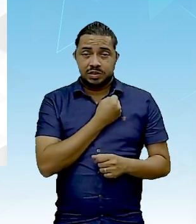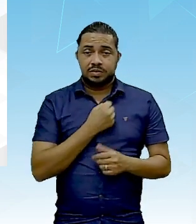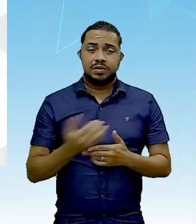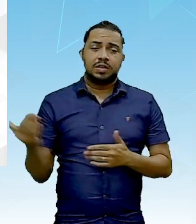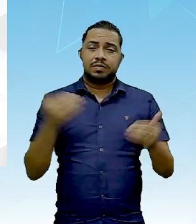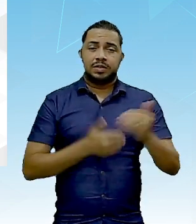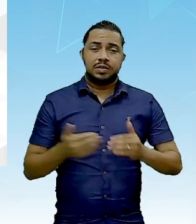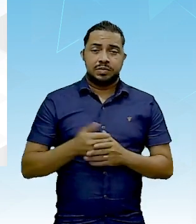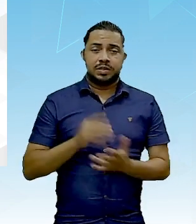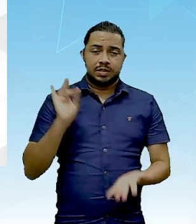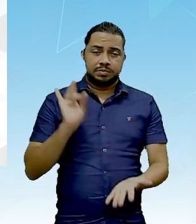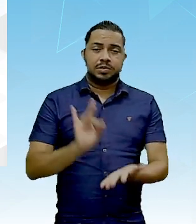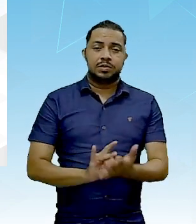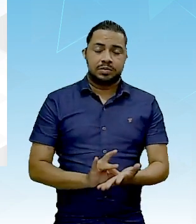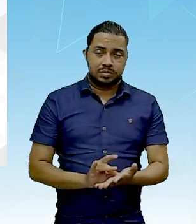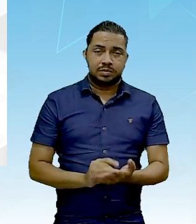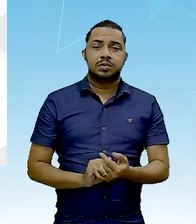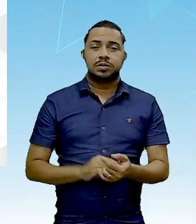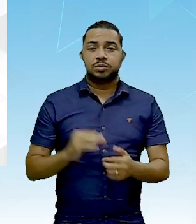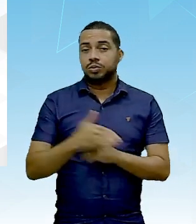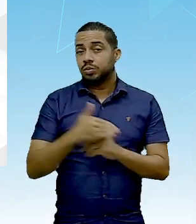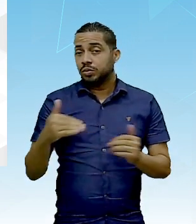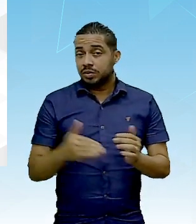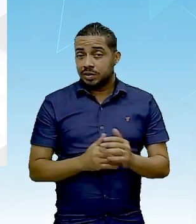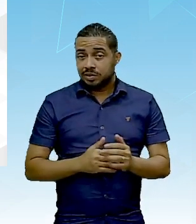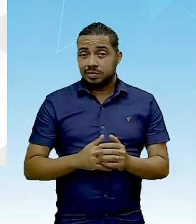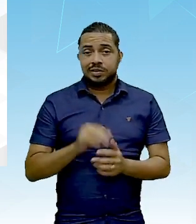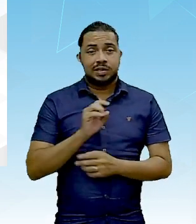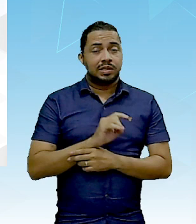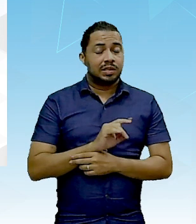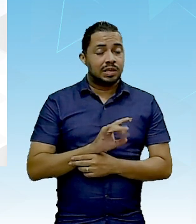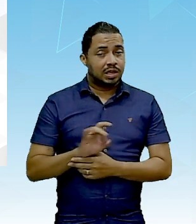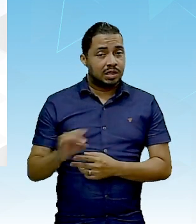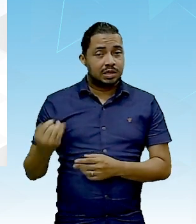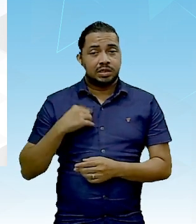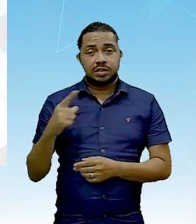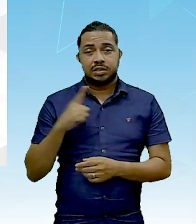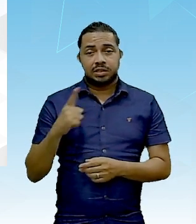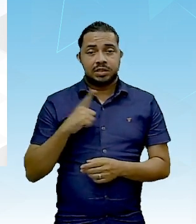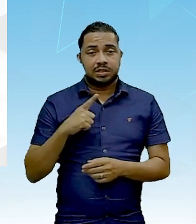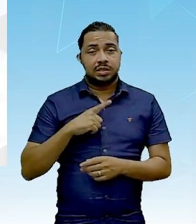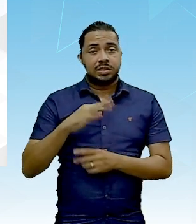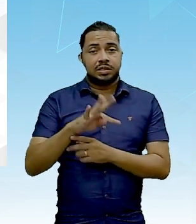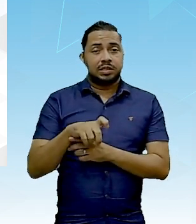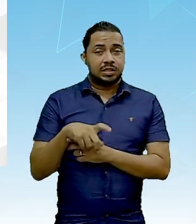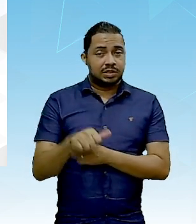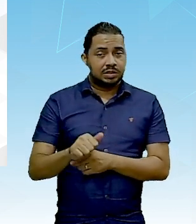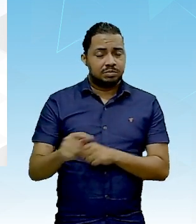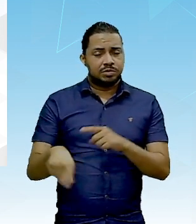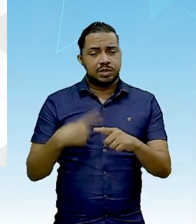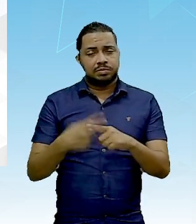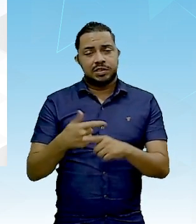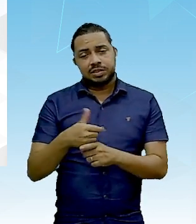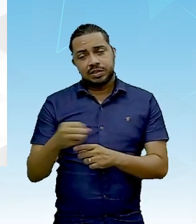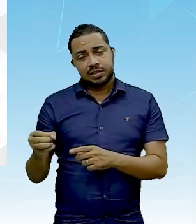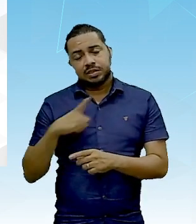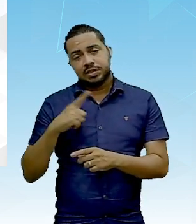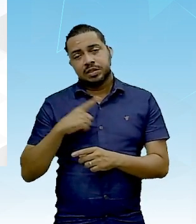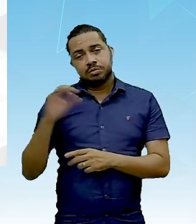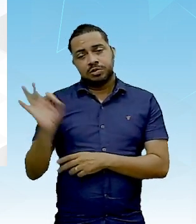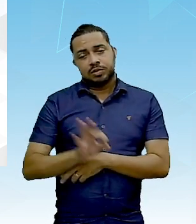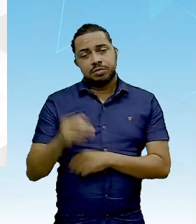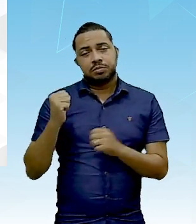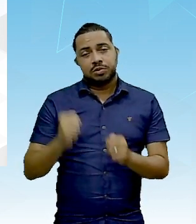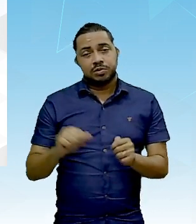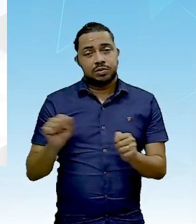frequência absoluta pelo o número total de casos, eu vou ter uma taxa. Multiplico por 100 e tenho a porcentagem. Pronto, posso